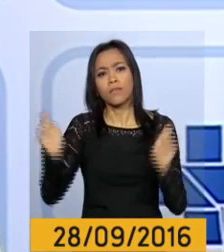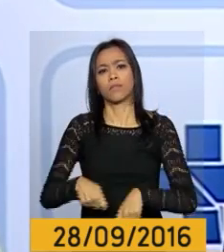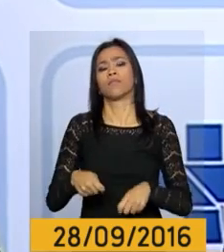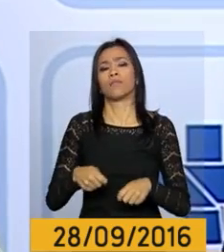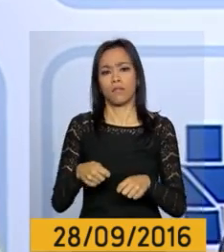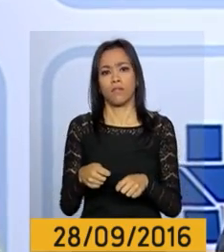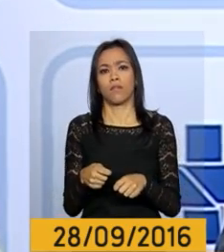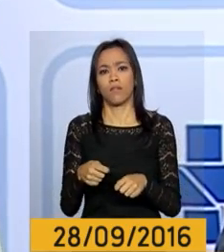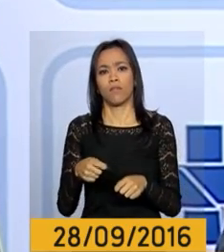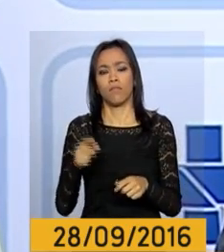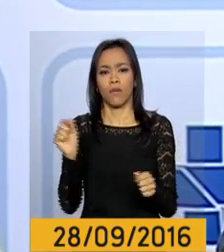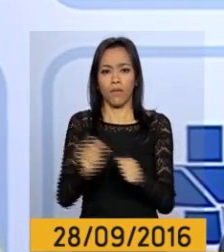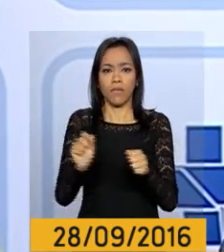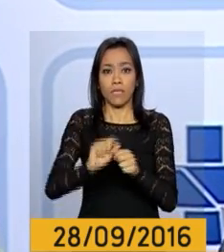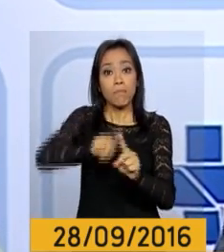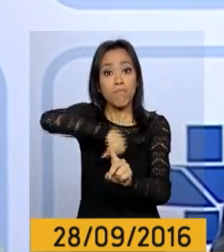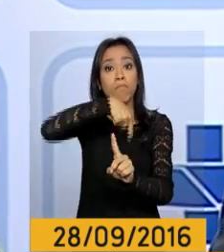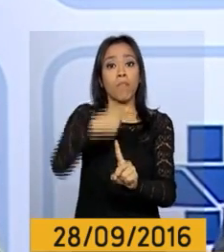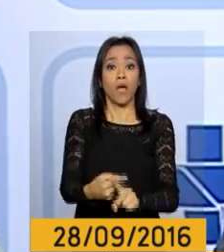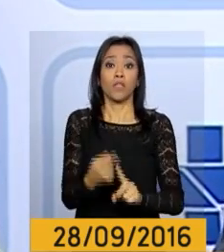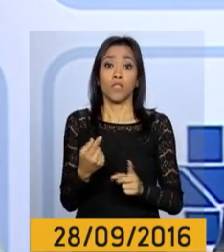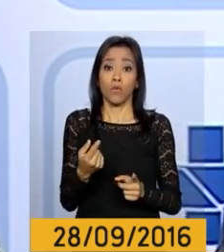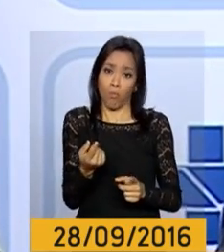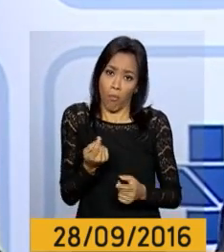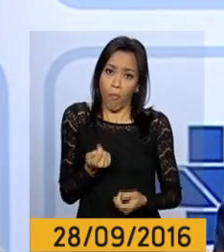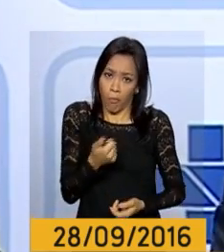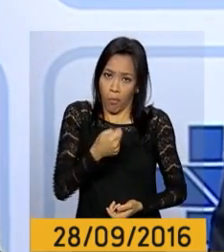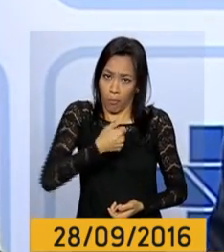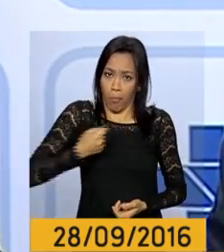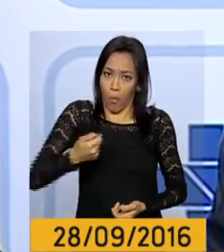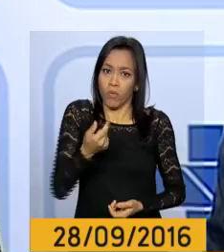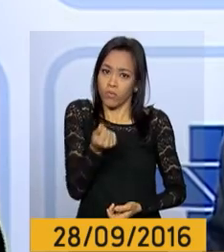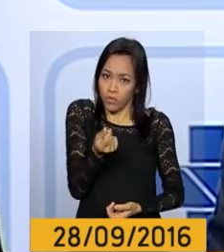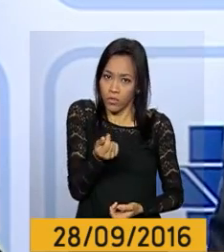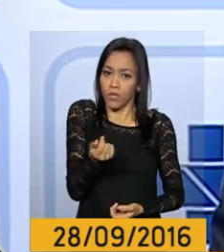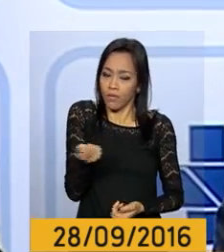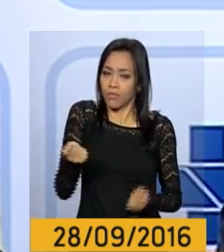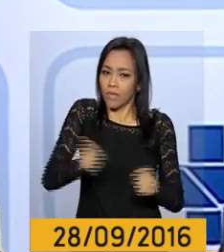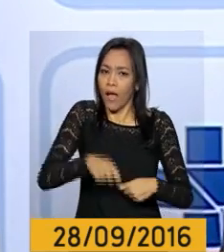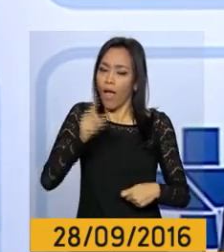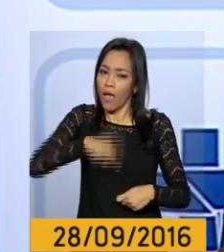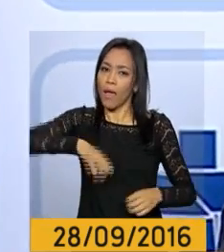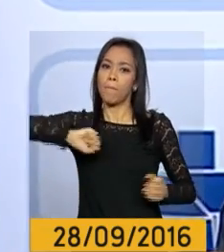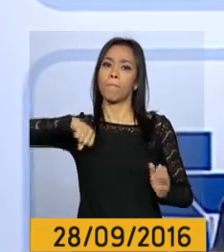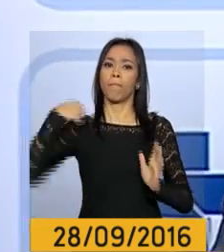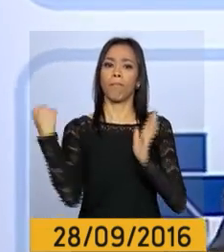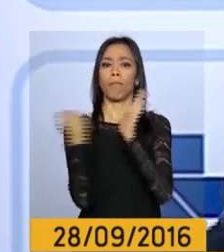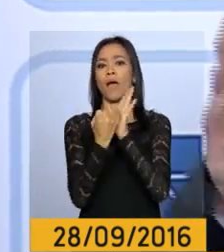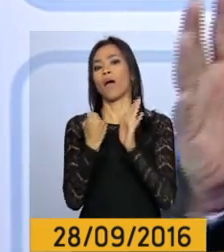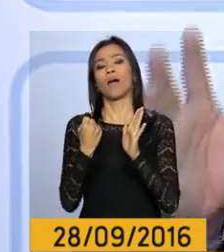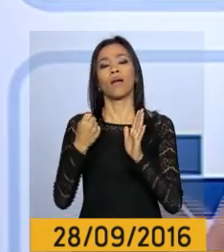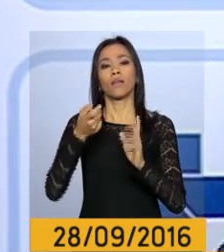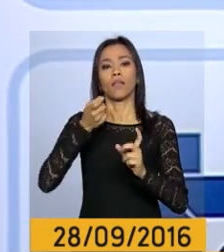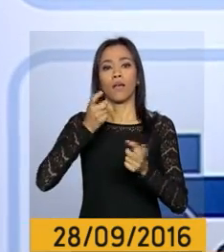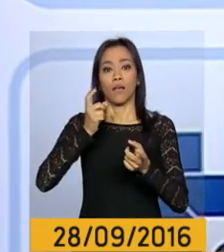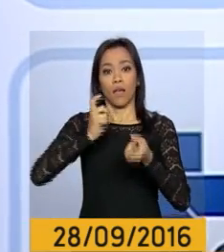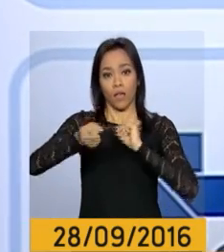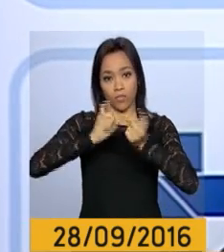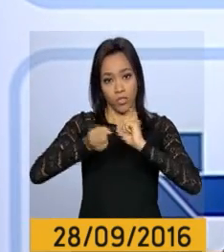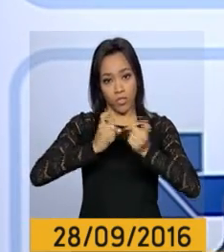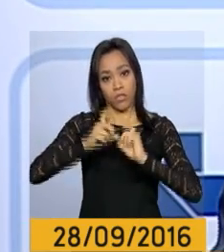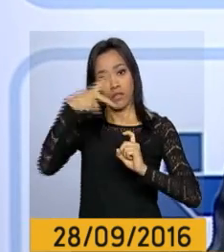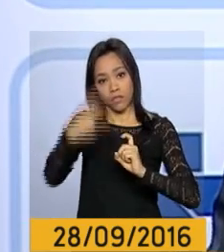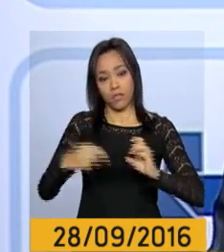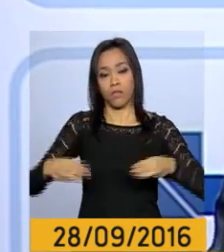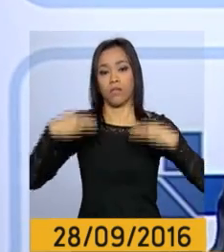que temos esta será a marca da nossa gestão frente ao ministério da saúde já prestamos conta daquele 1